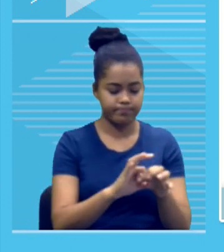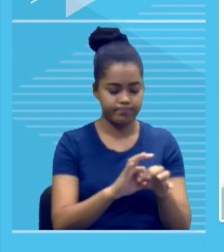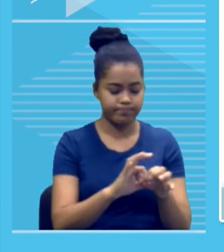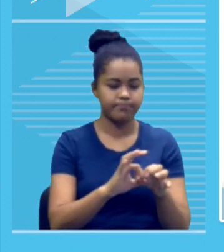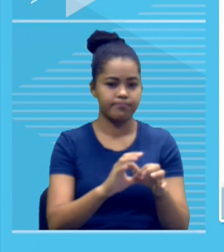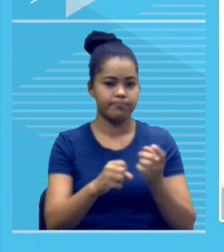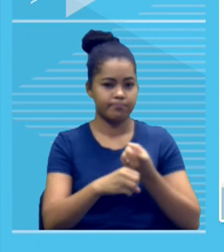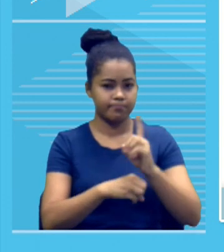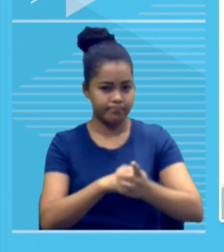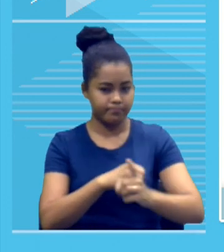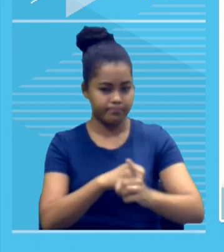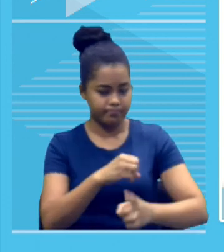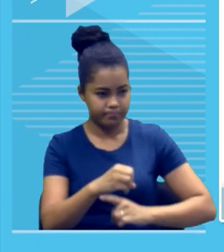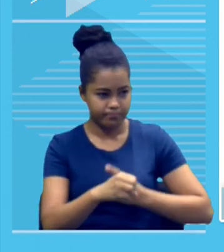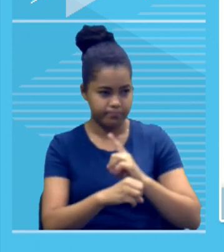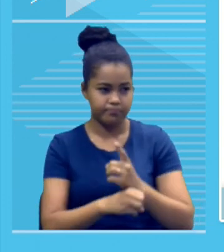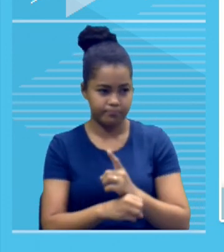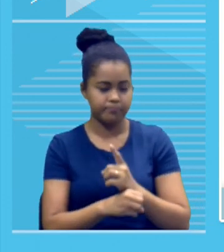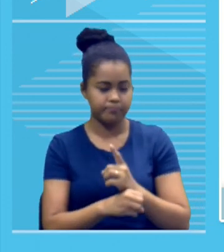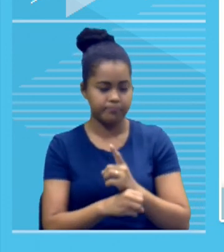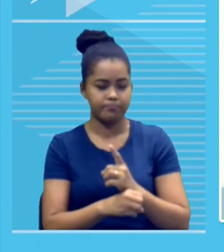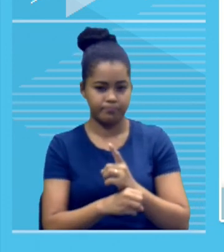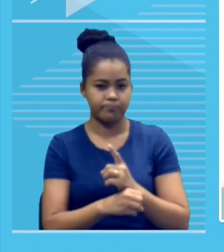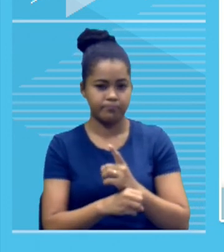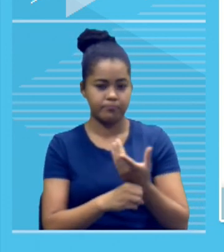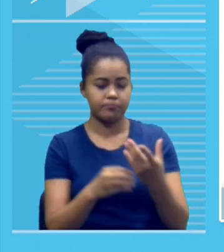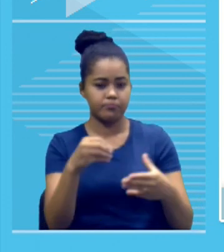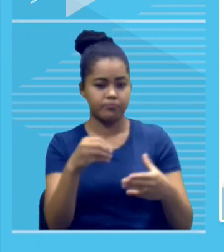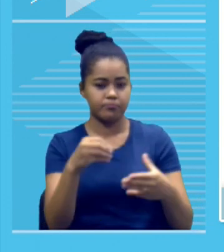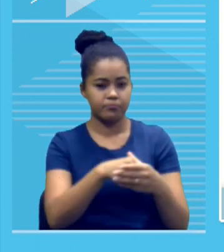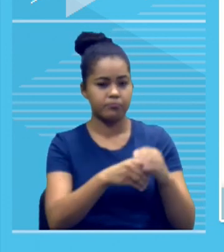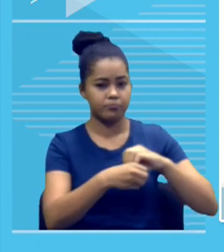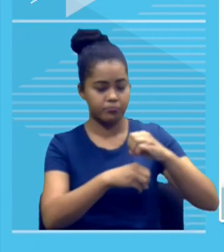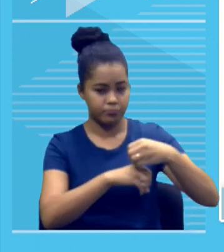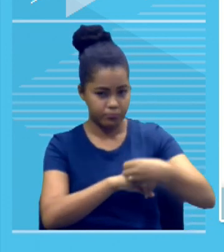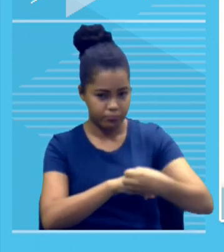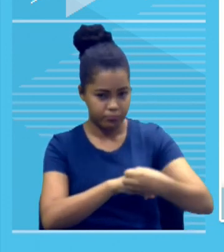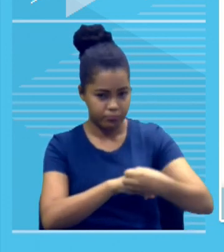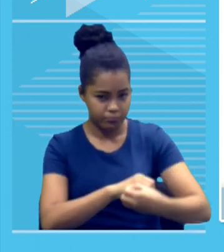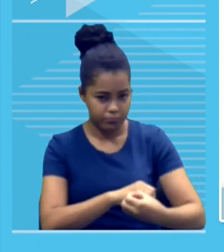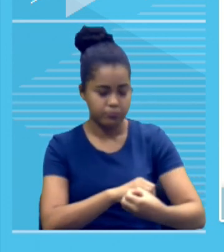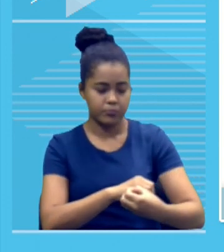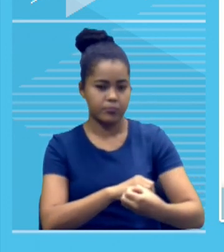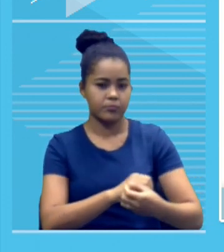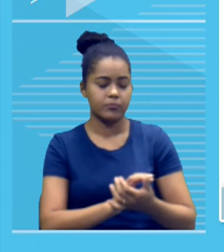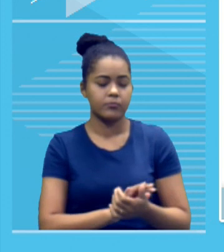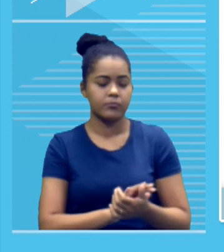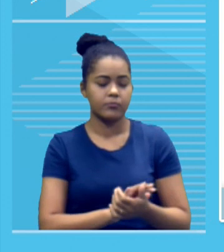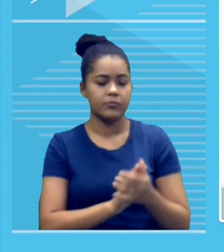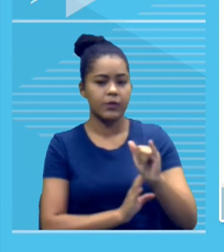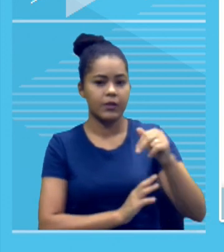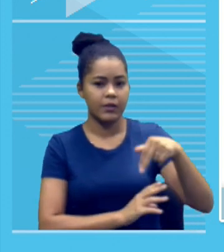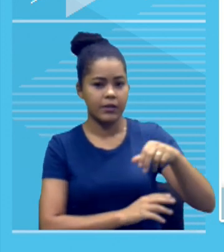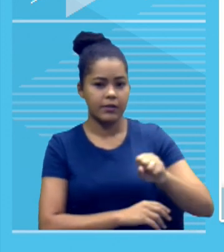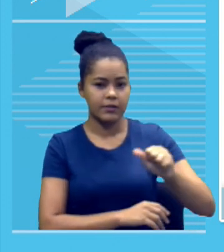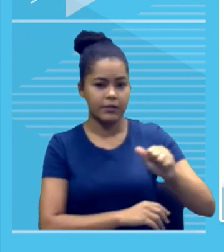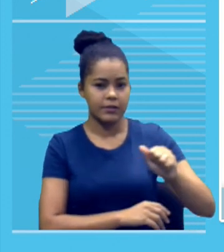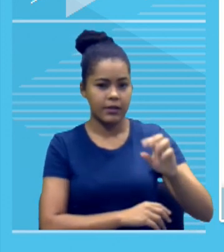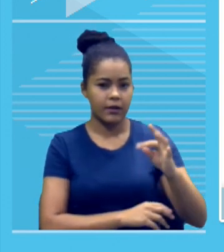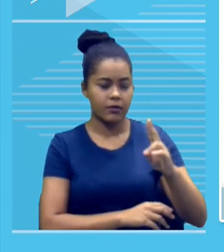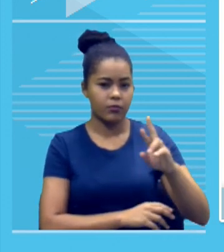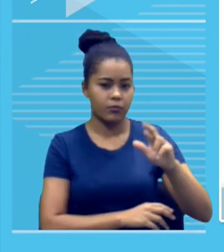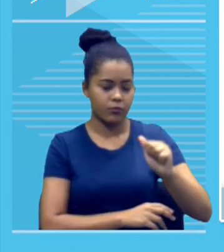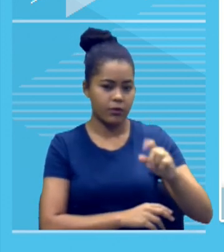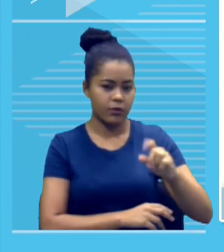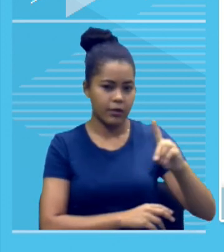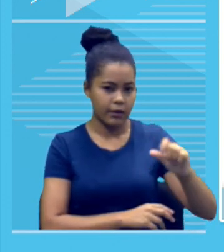átomos ou agregados atômicos de uma molécula insaturada, do tipo alceno. Insaturada que tem dupla ou